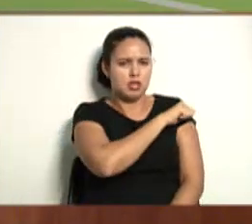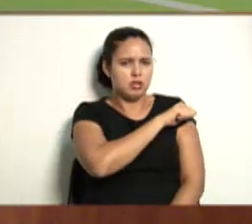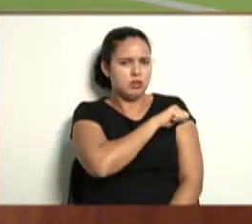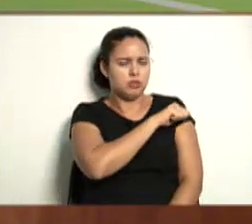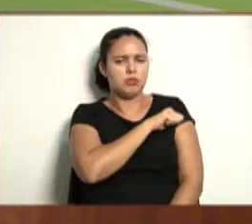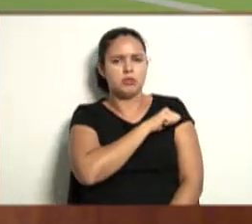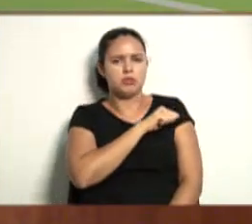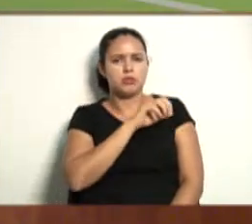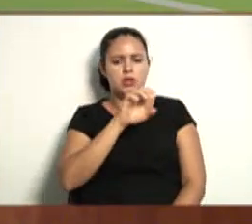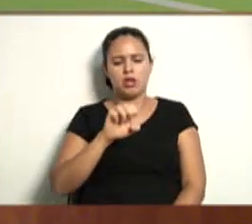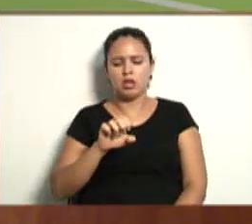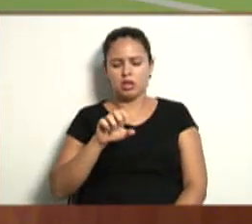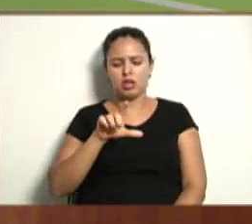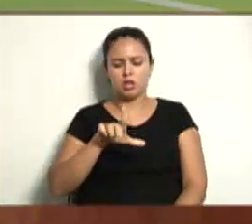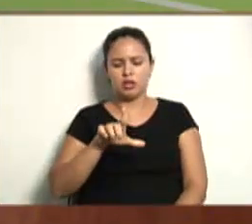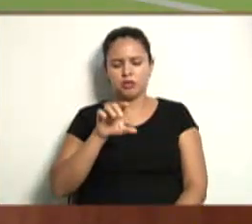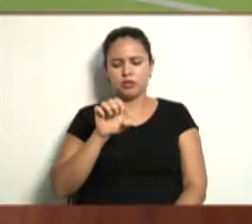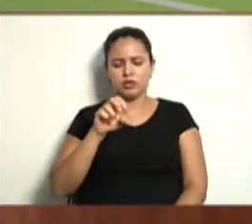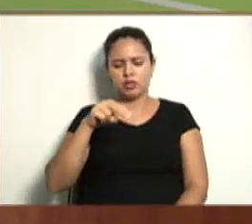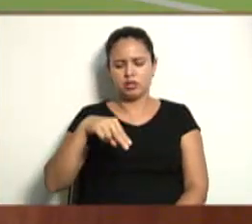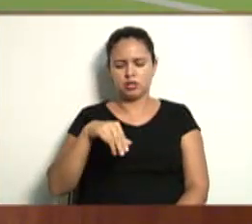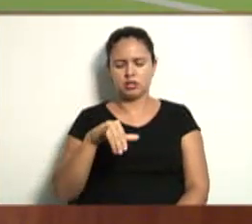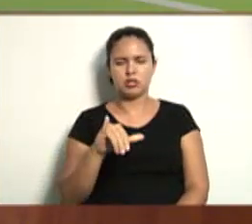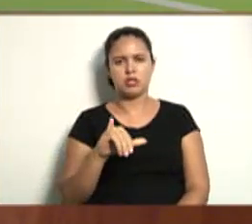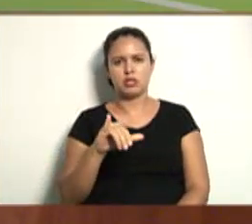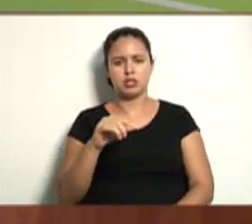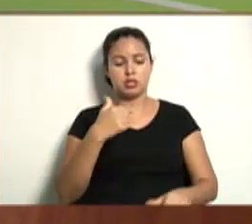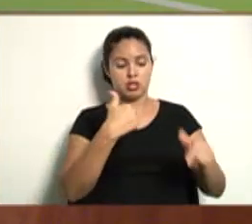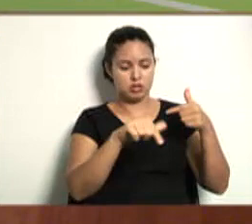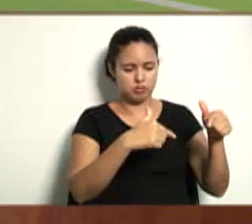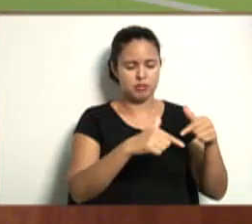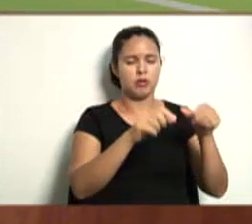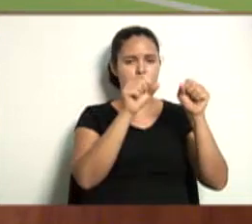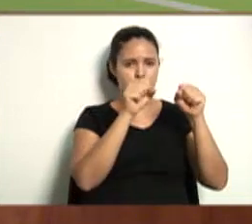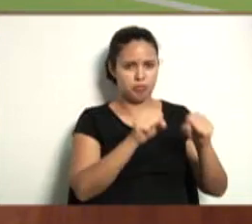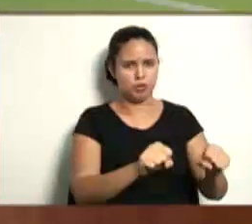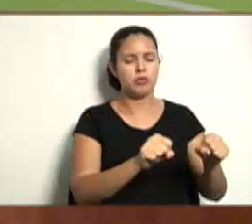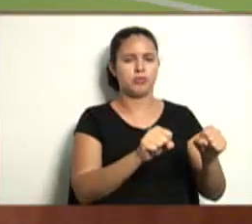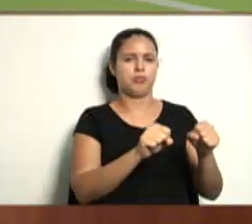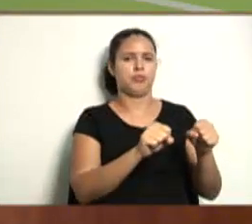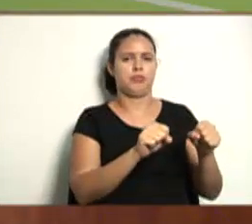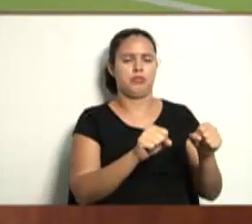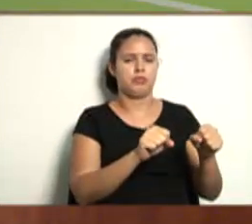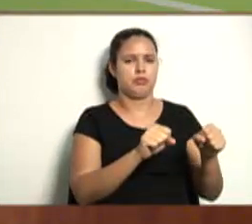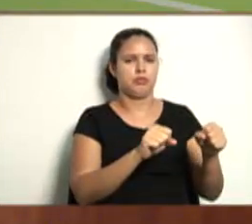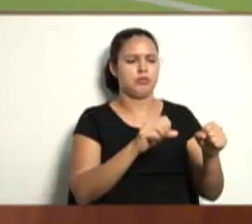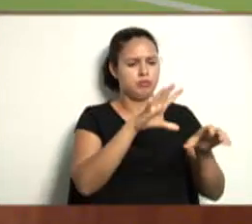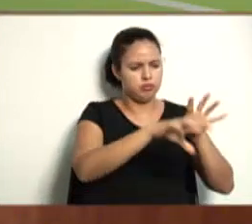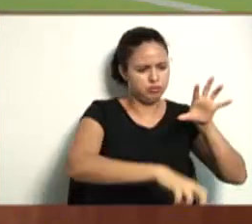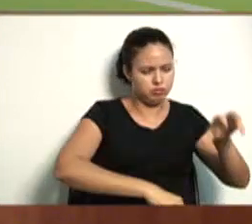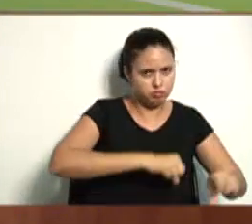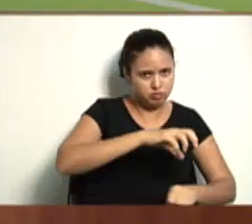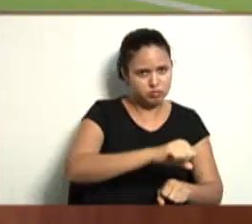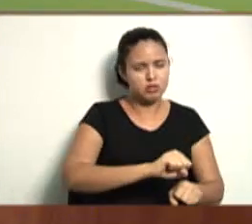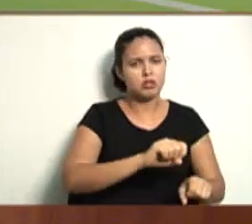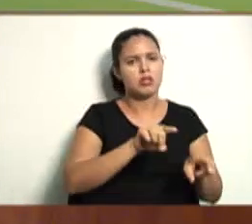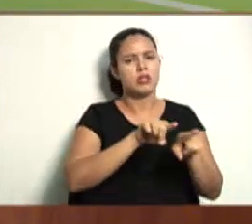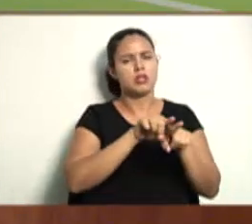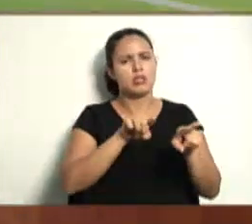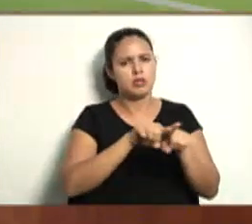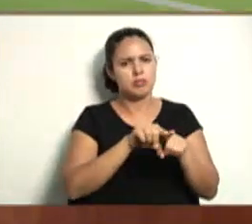Eveni. O trabalho pode ser uma ação e também pode ser um meio de